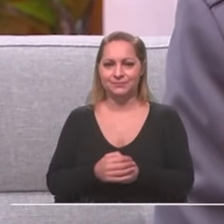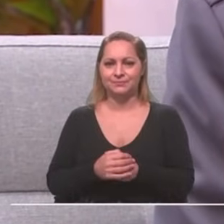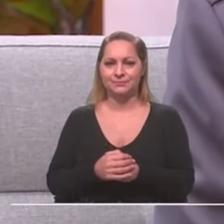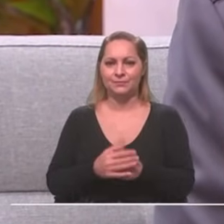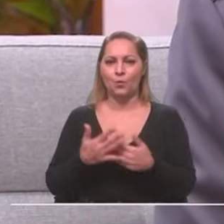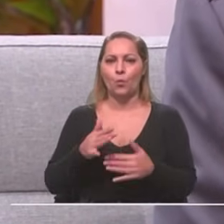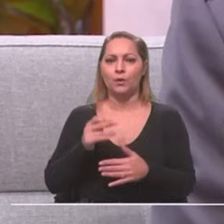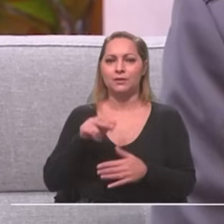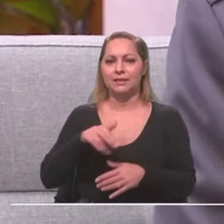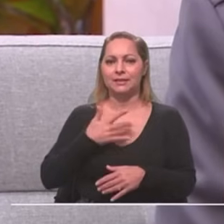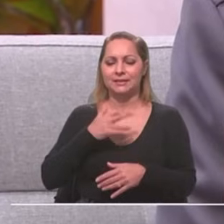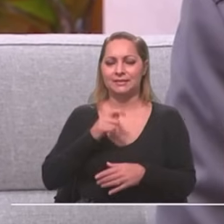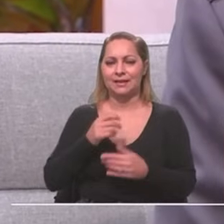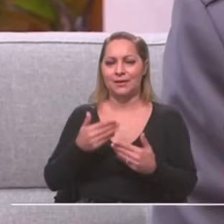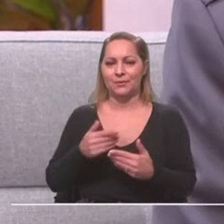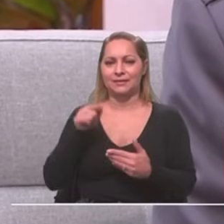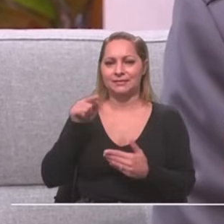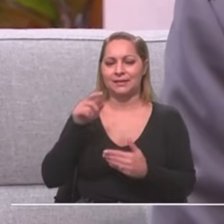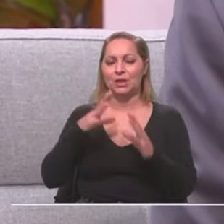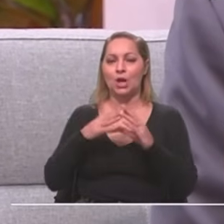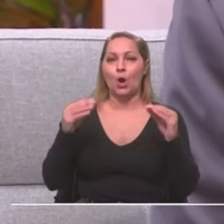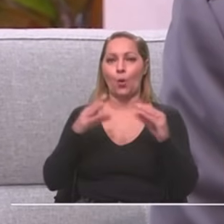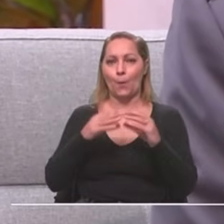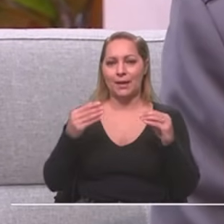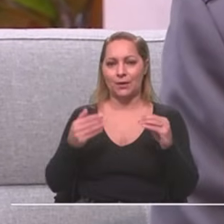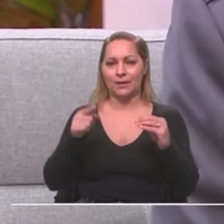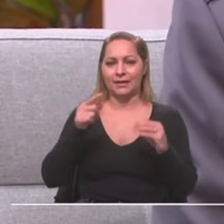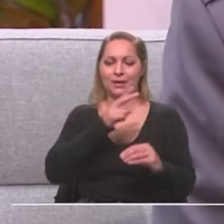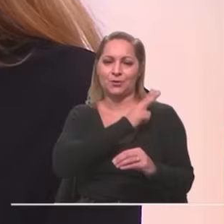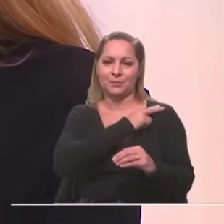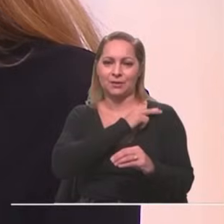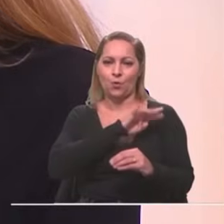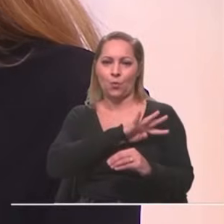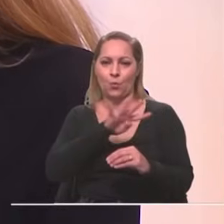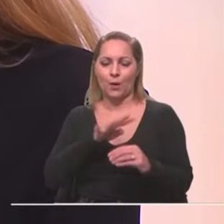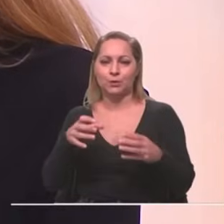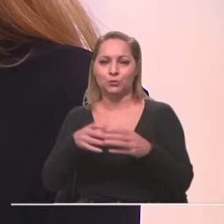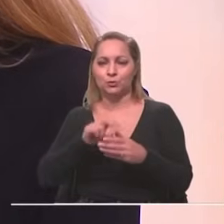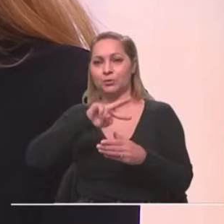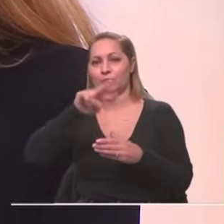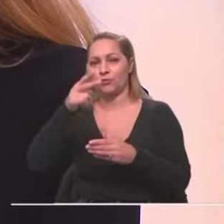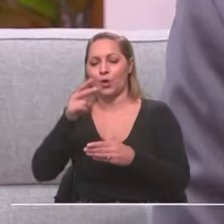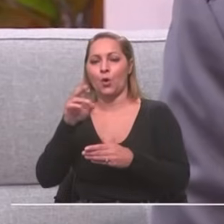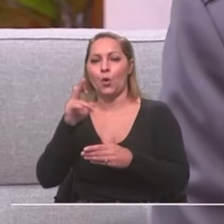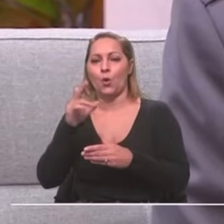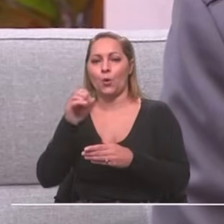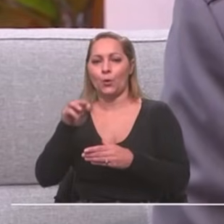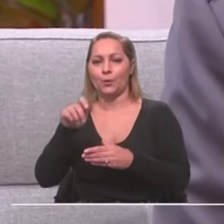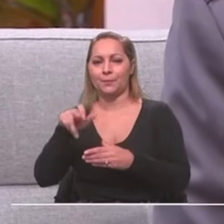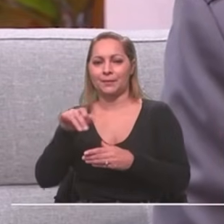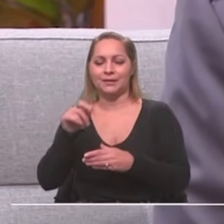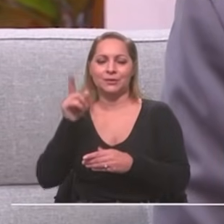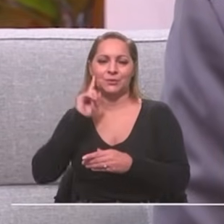que está o André? O André, neste momento, está na Roménia. É o comandante da 4ª Força Nacional Destacada na Roménia. Foi em novembro, no